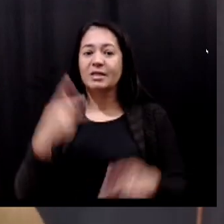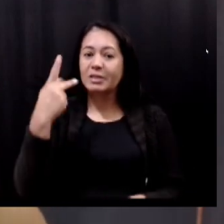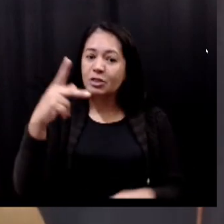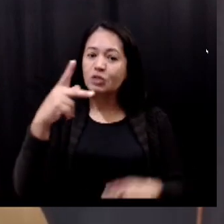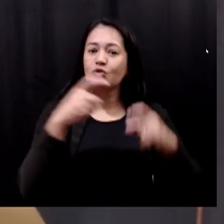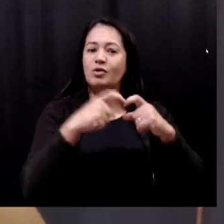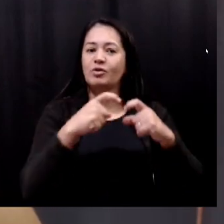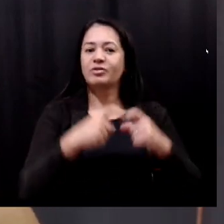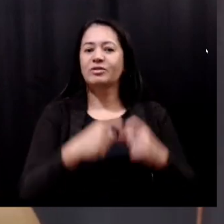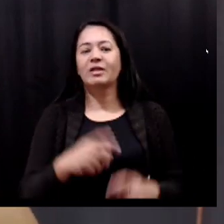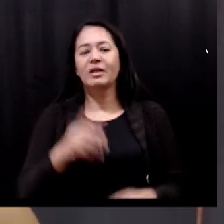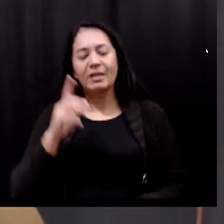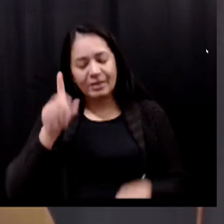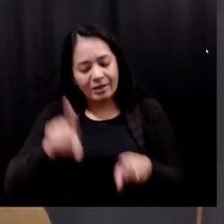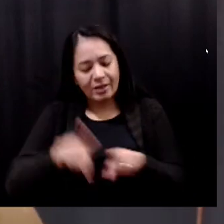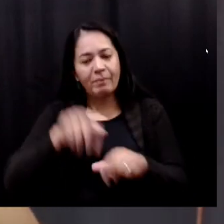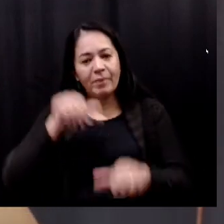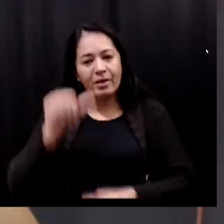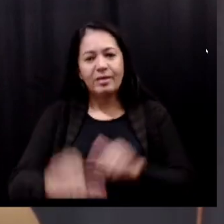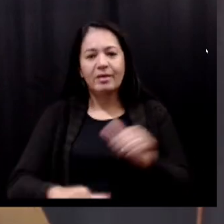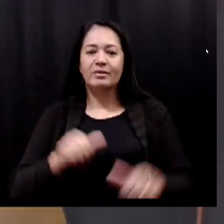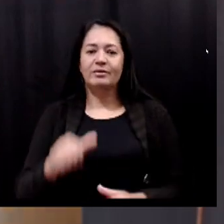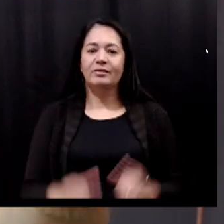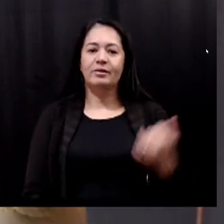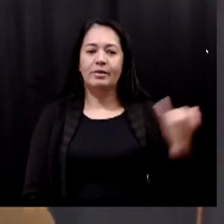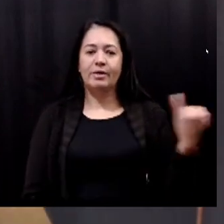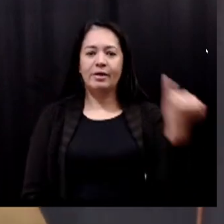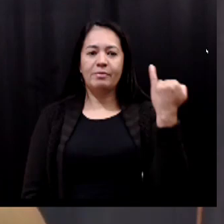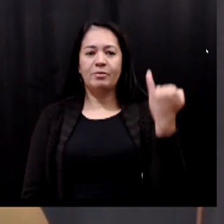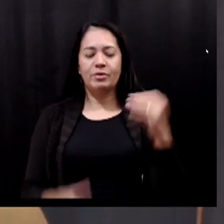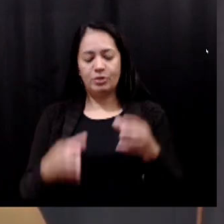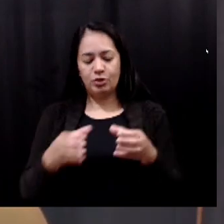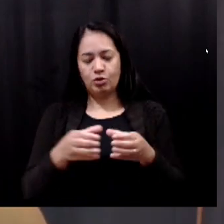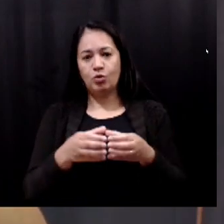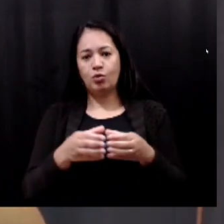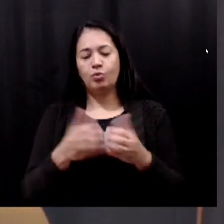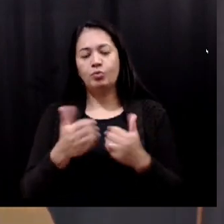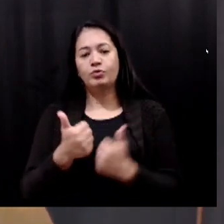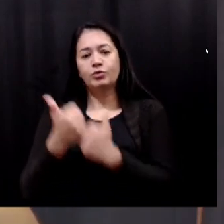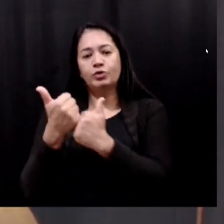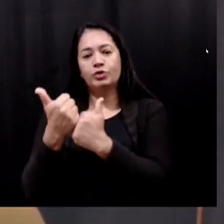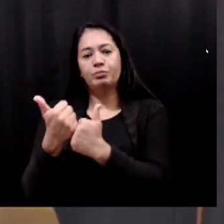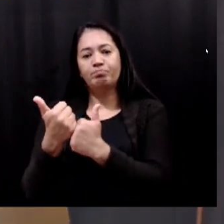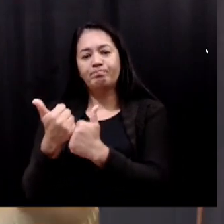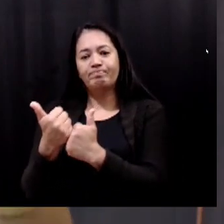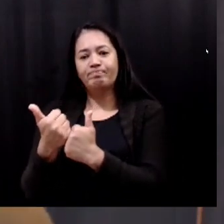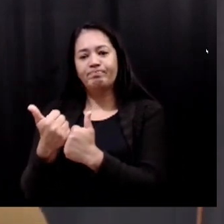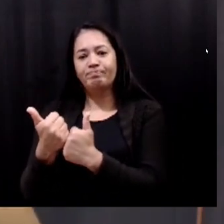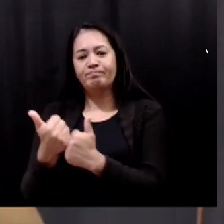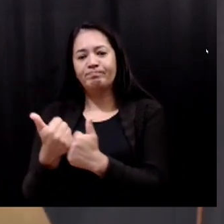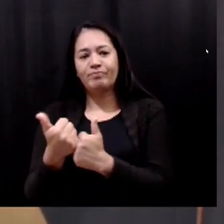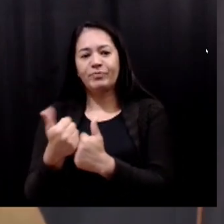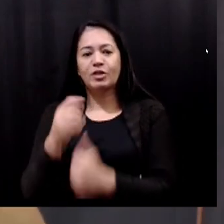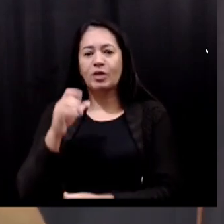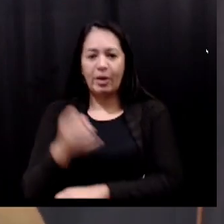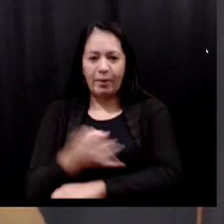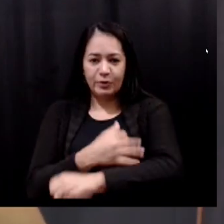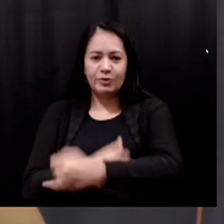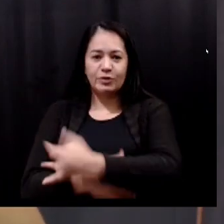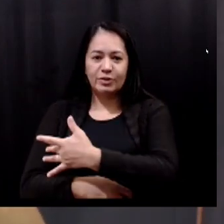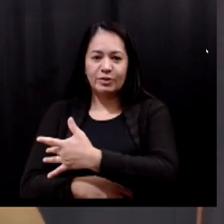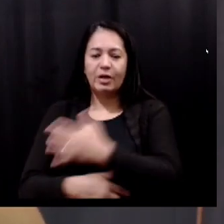restaurador. Então, é muito importante a rede de apoio para dar esse suporte, não só emocional e físico,